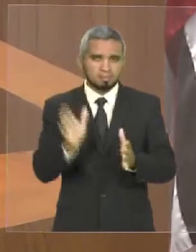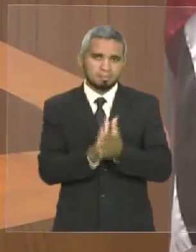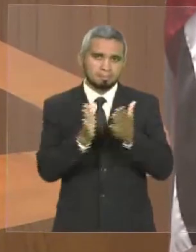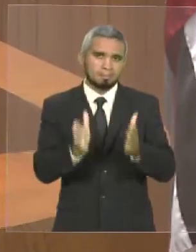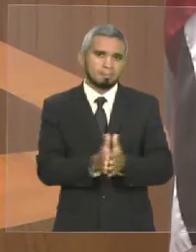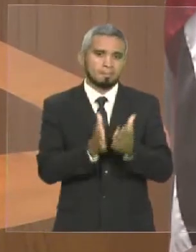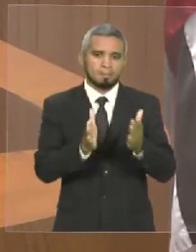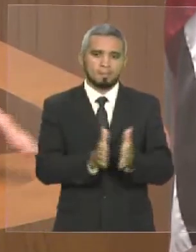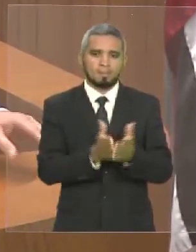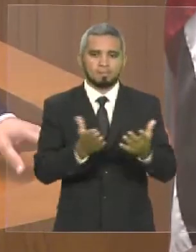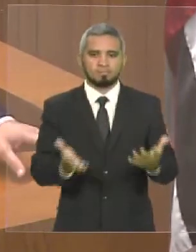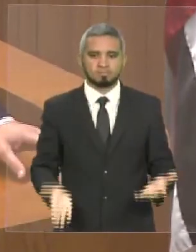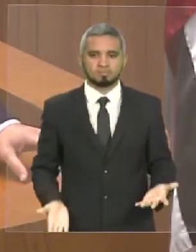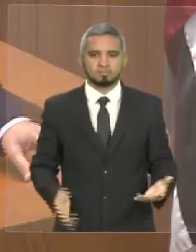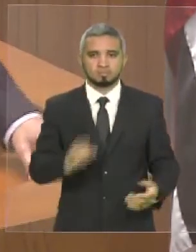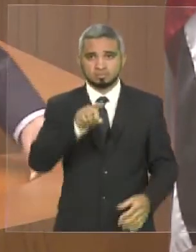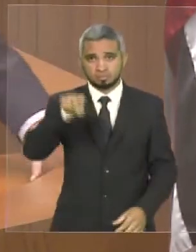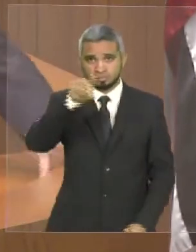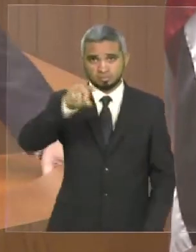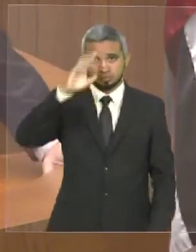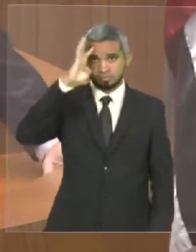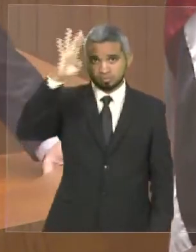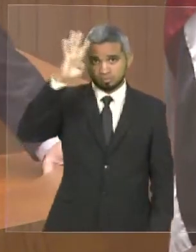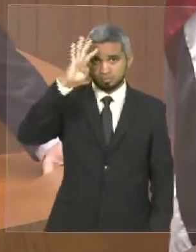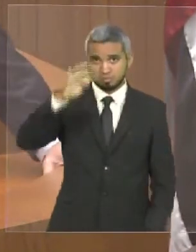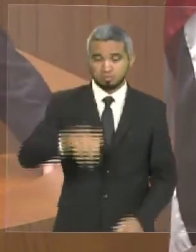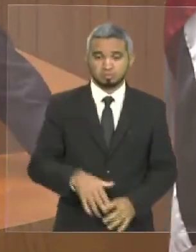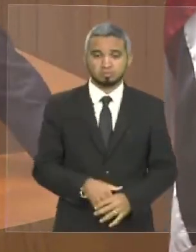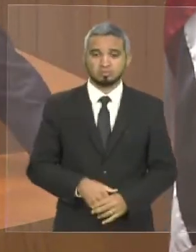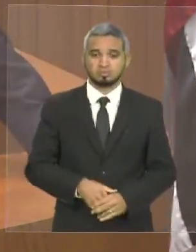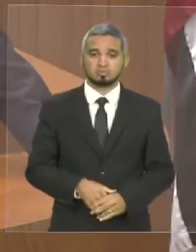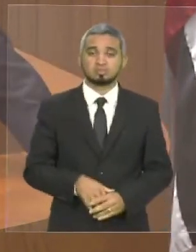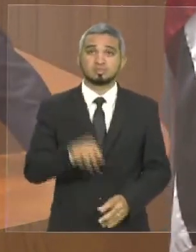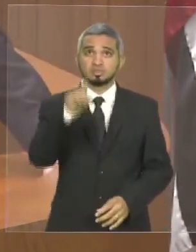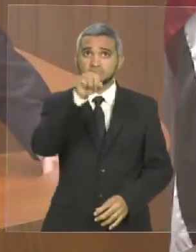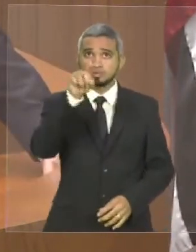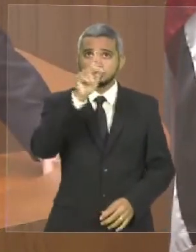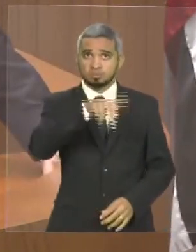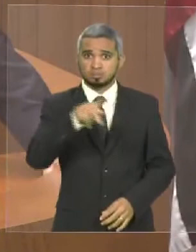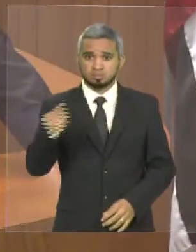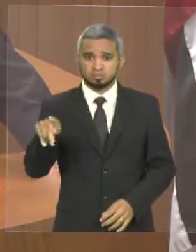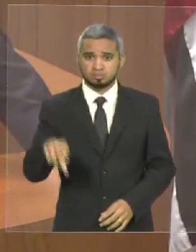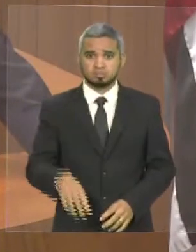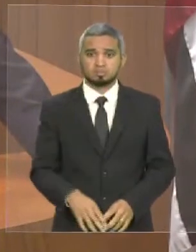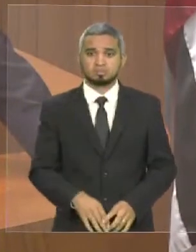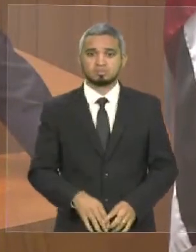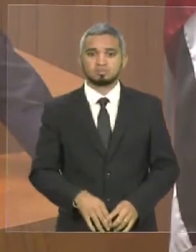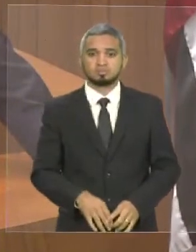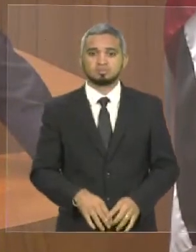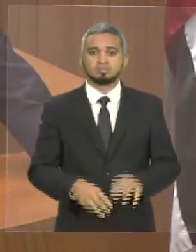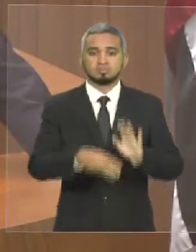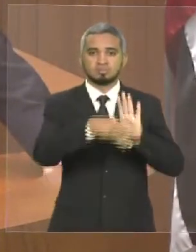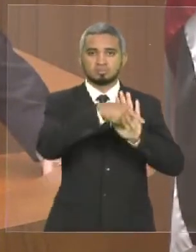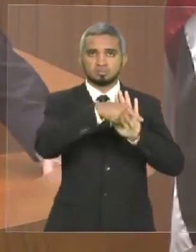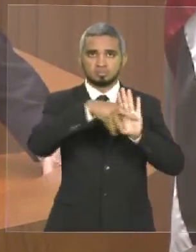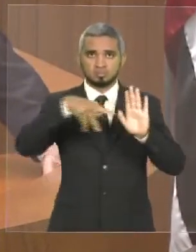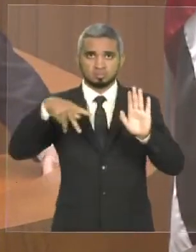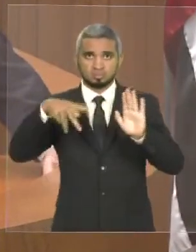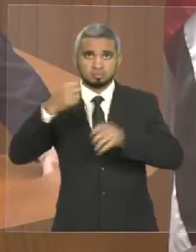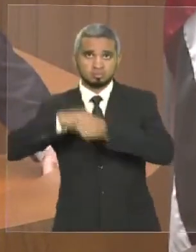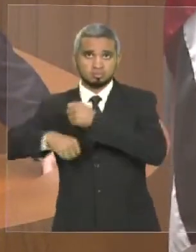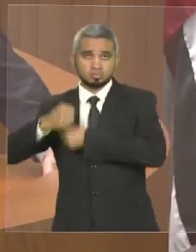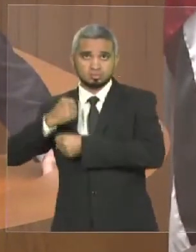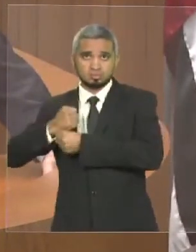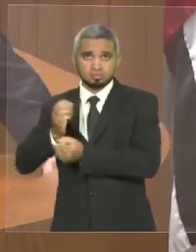pobres. Para que vocês tenham ideia, senhores educadores, a medida que foi aprovada no ano passado